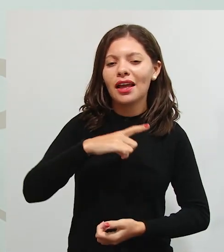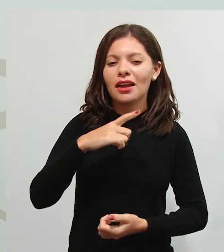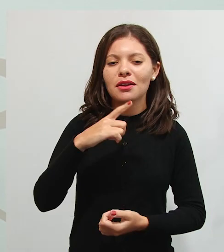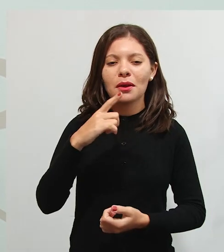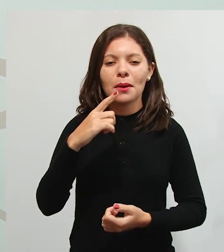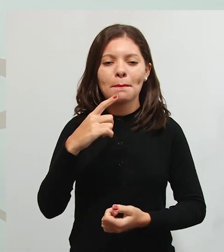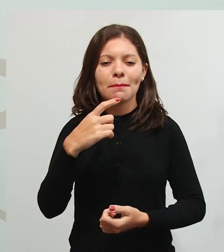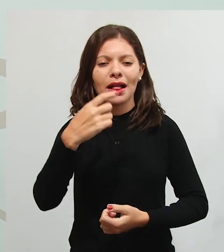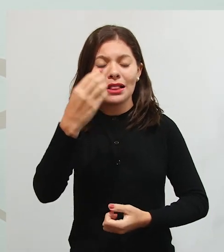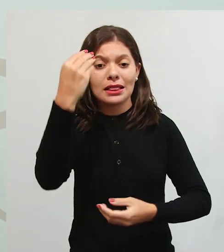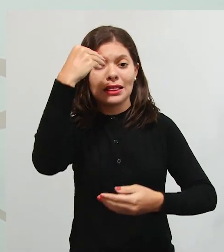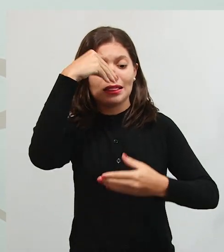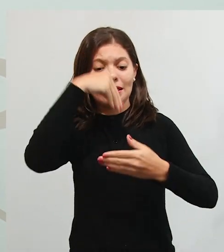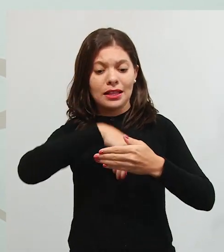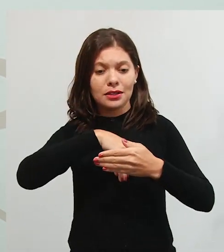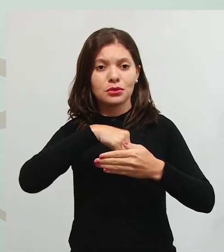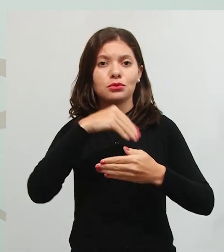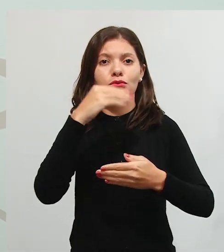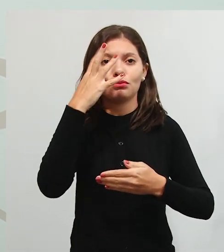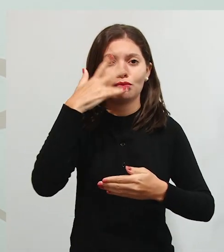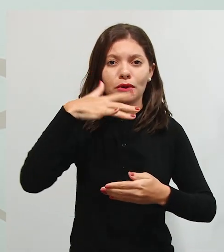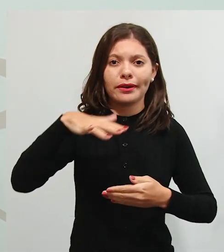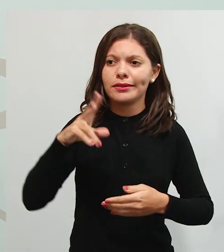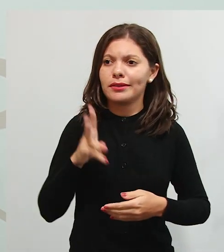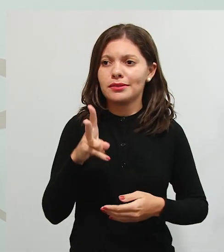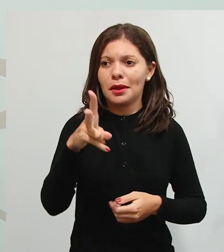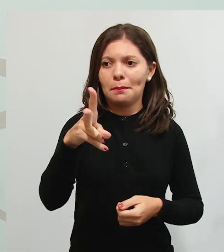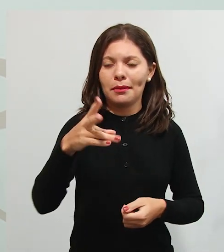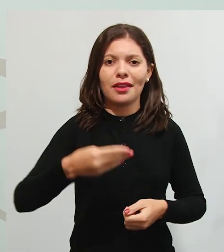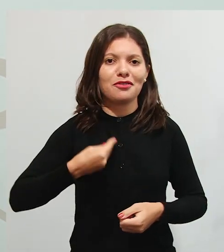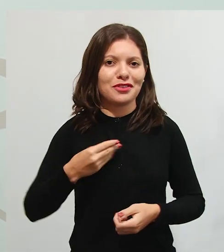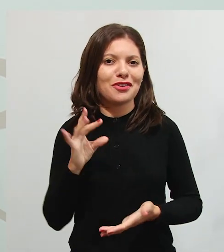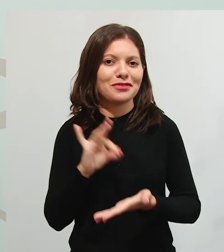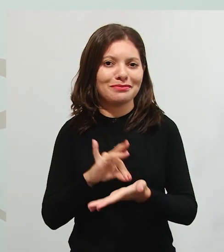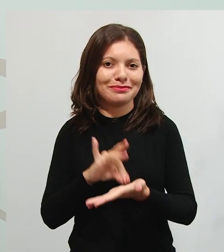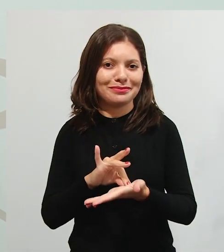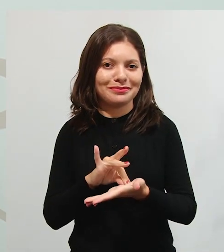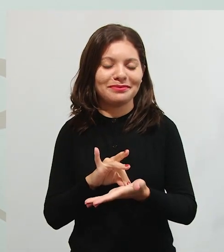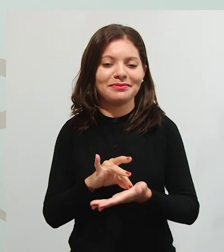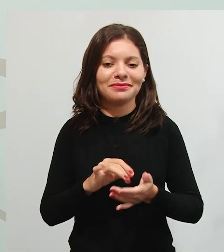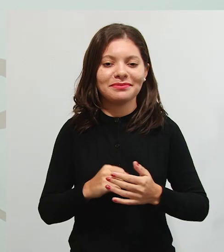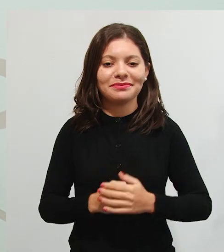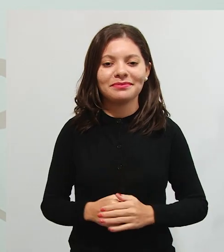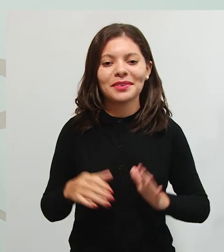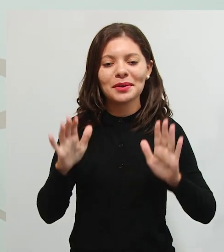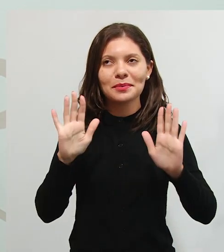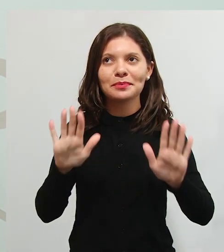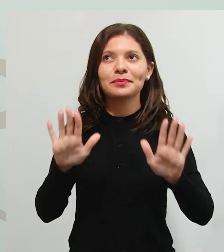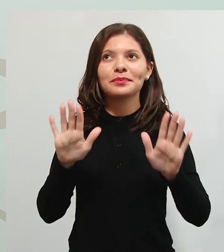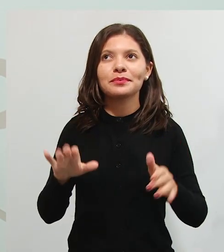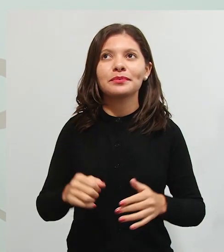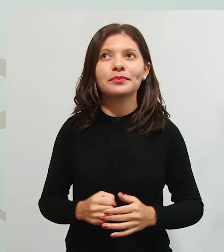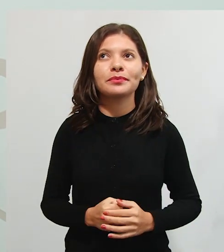uma criança dentro da gente para o resto da vida, não é verdade? Mas,